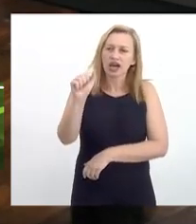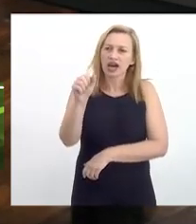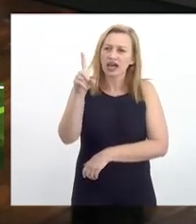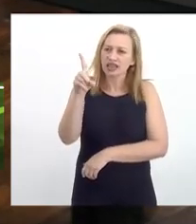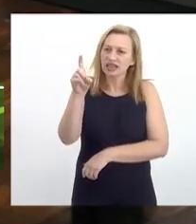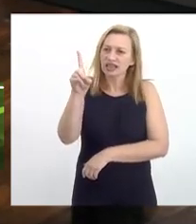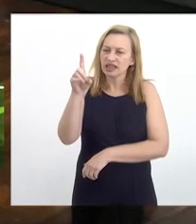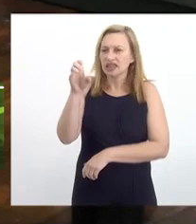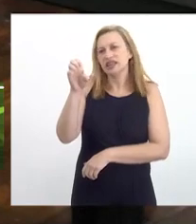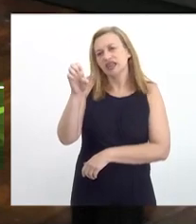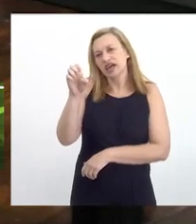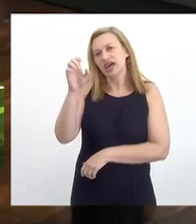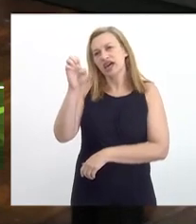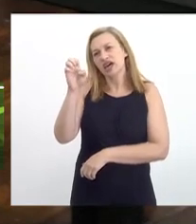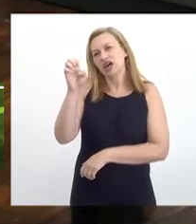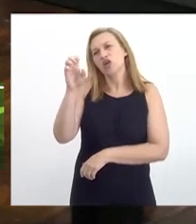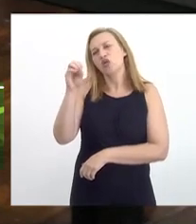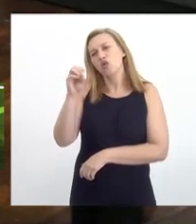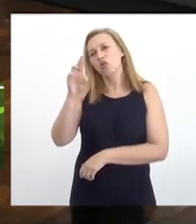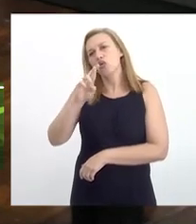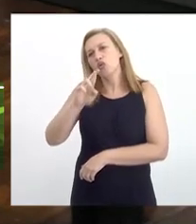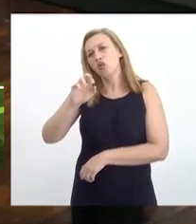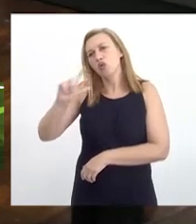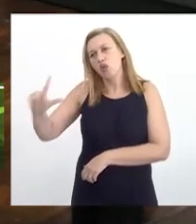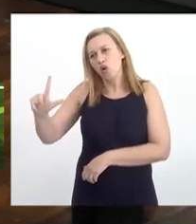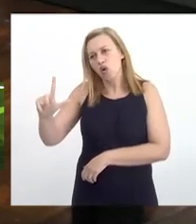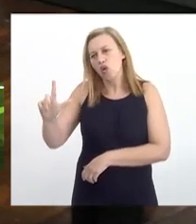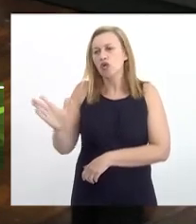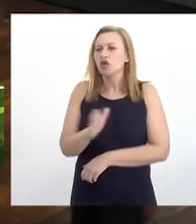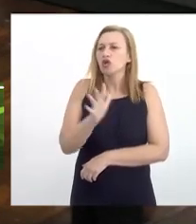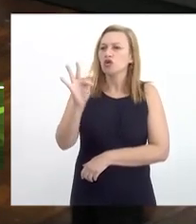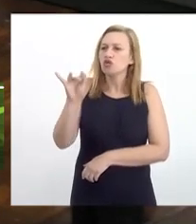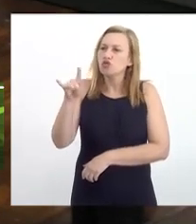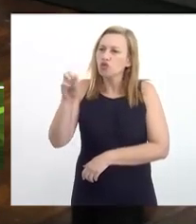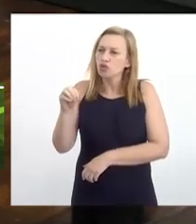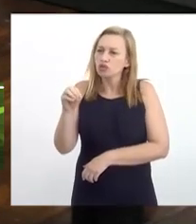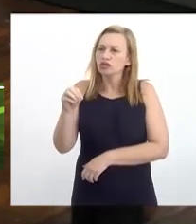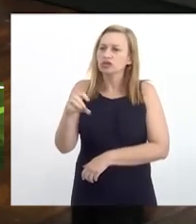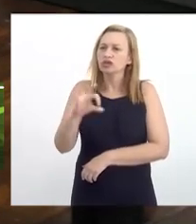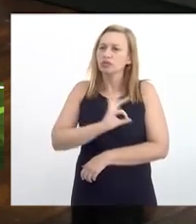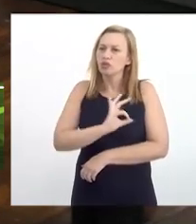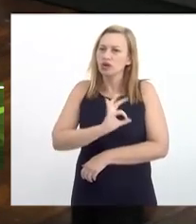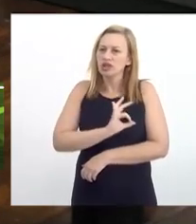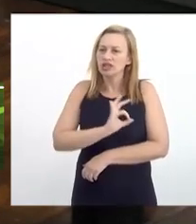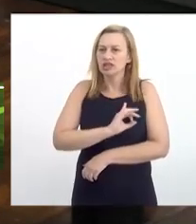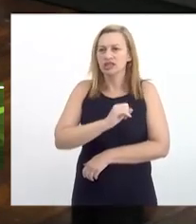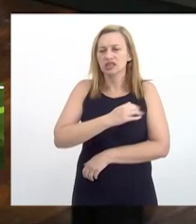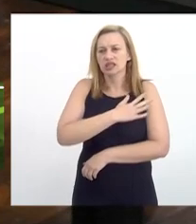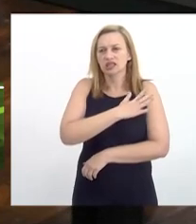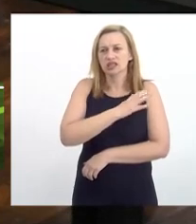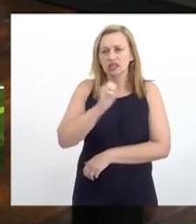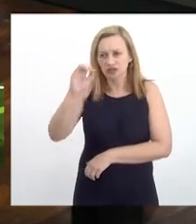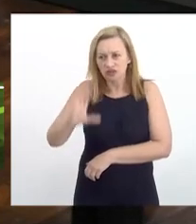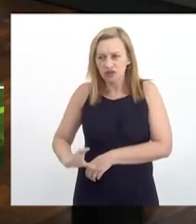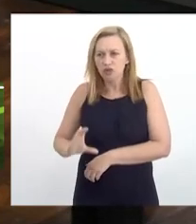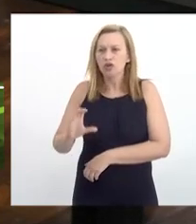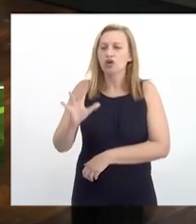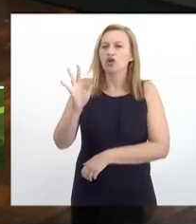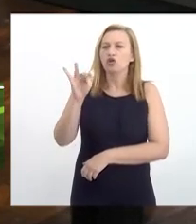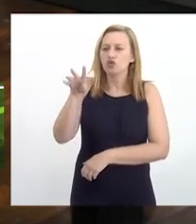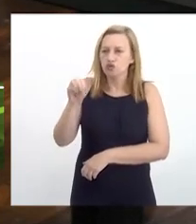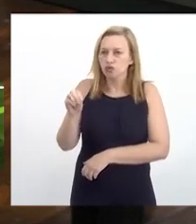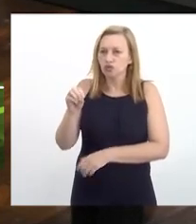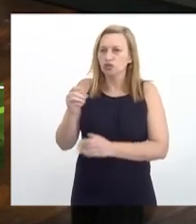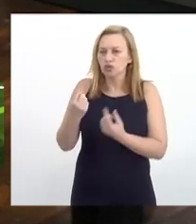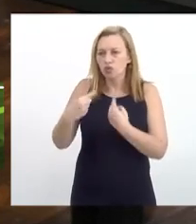FEAS, Fundo da Polícia Civil, Fundo Estadual de Habitação de Interesse Social e Fundo Estadual de Combate à Pobreza. E